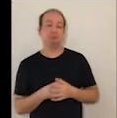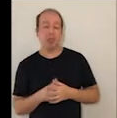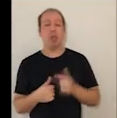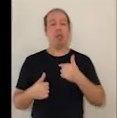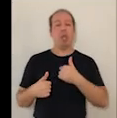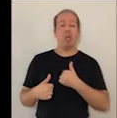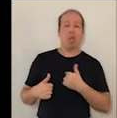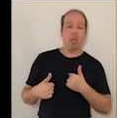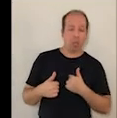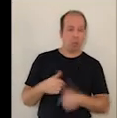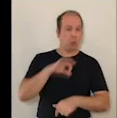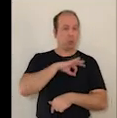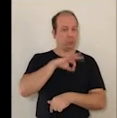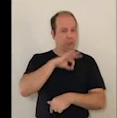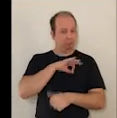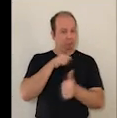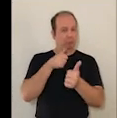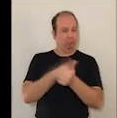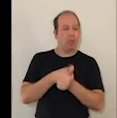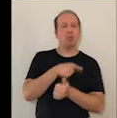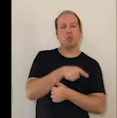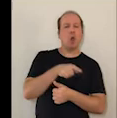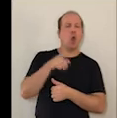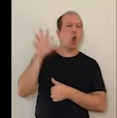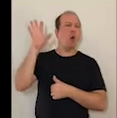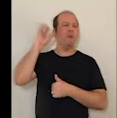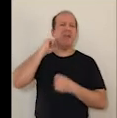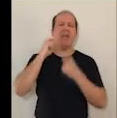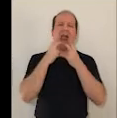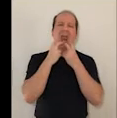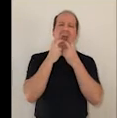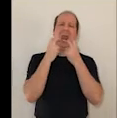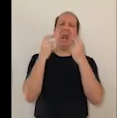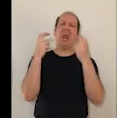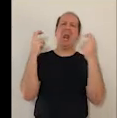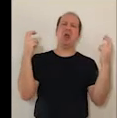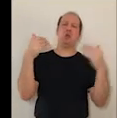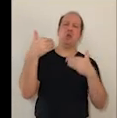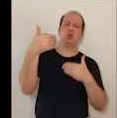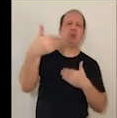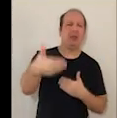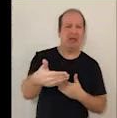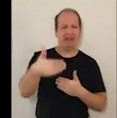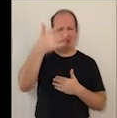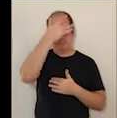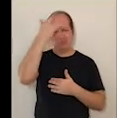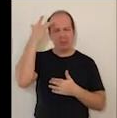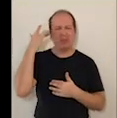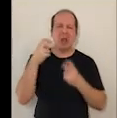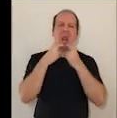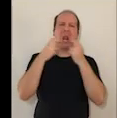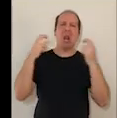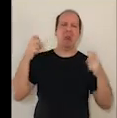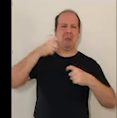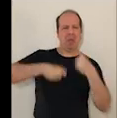de plantão na chefatura, quando de repente ouvi gritos vindo do outro lado. Alguém está espancando uma mulher,